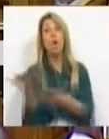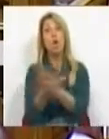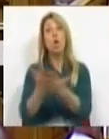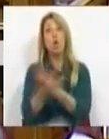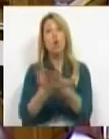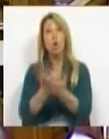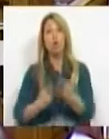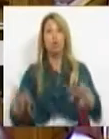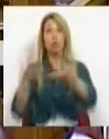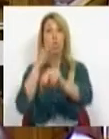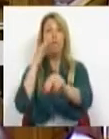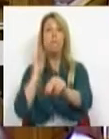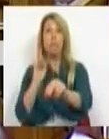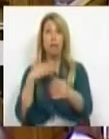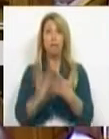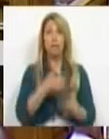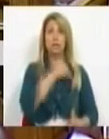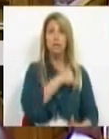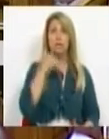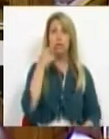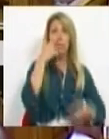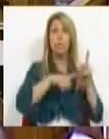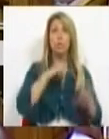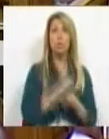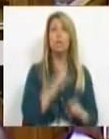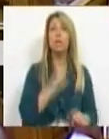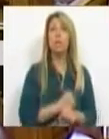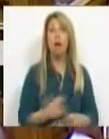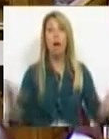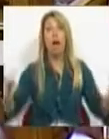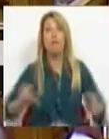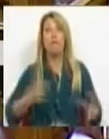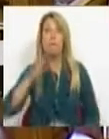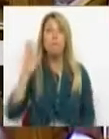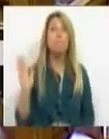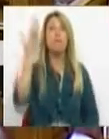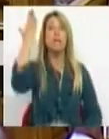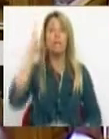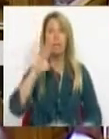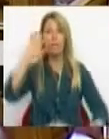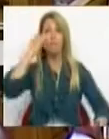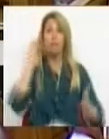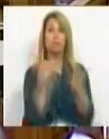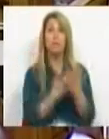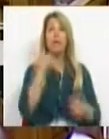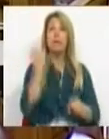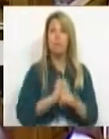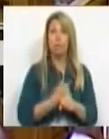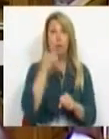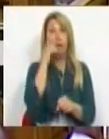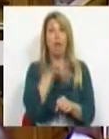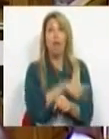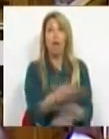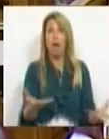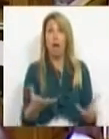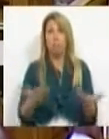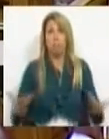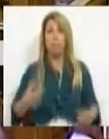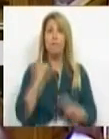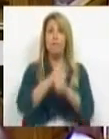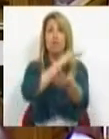grande sacrifício dos trabalhadores, aliás, que recai principalmente sobre os trabalhadores, que são precisamente aqueles que em nada